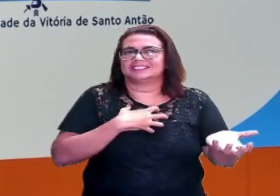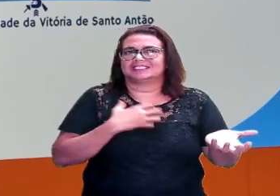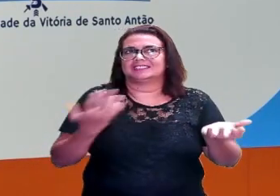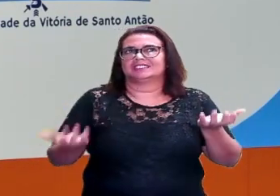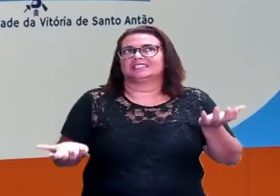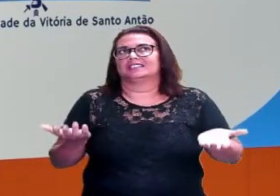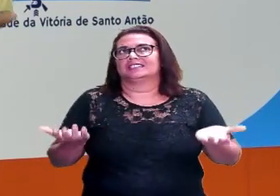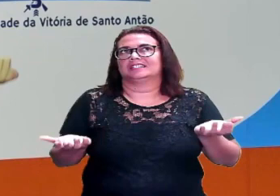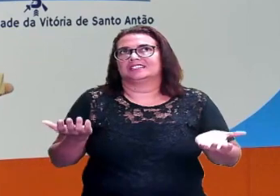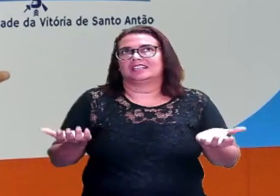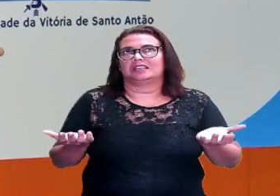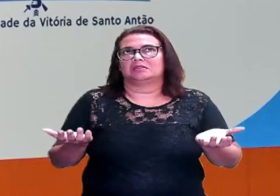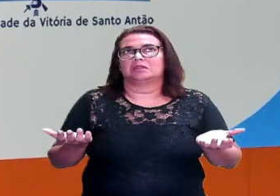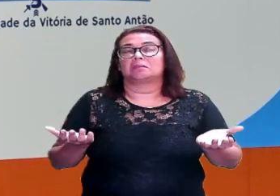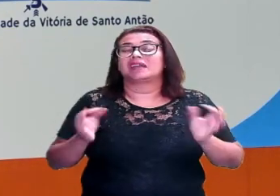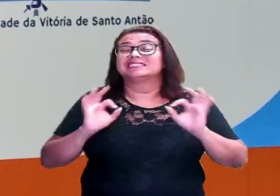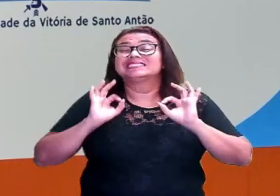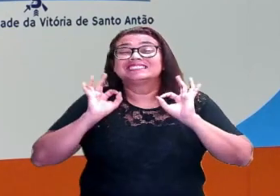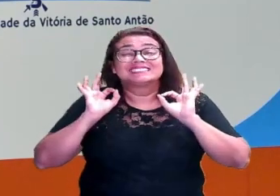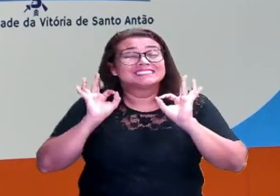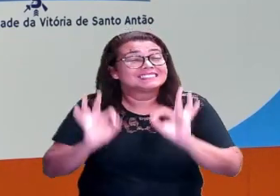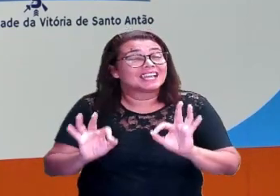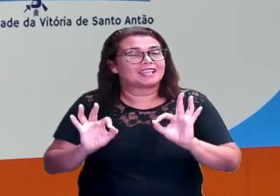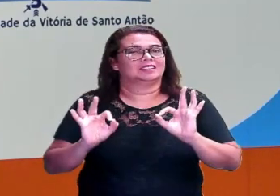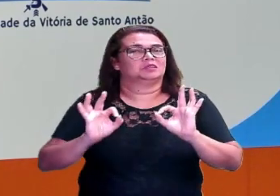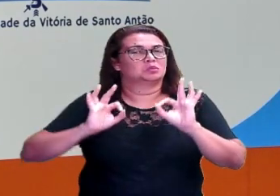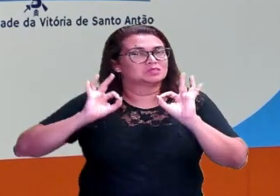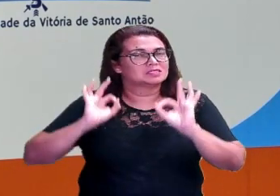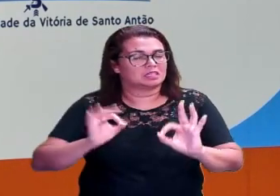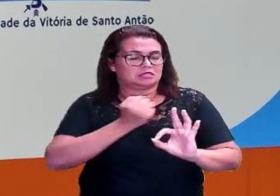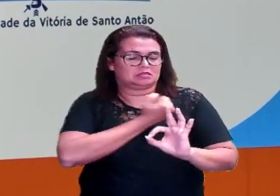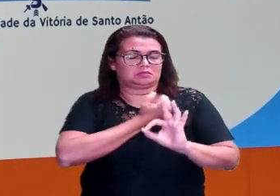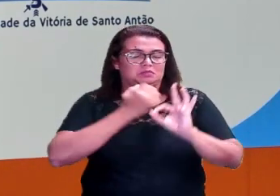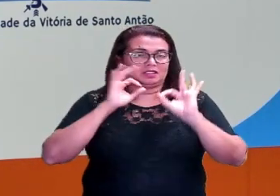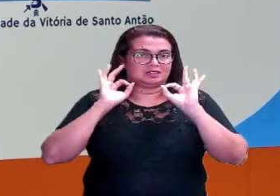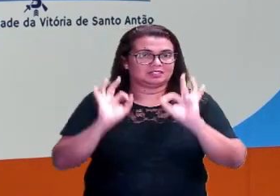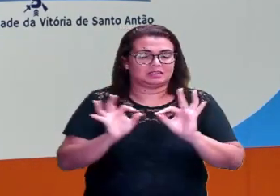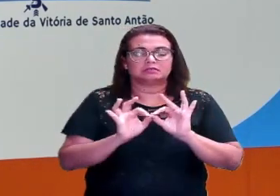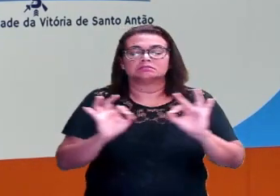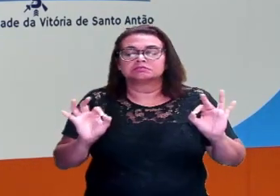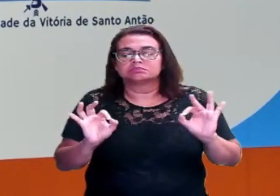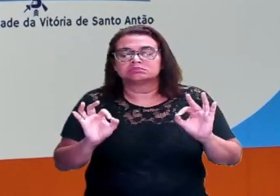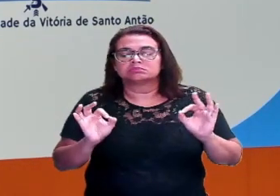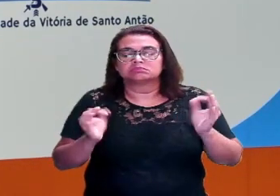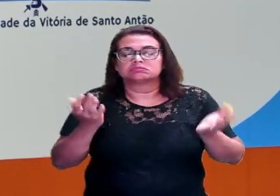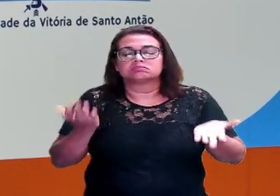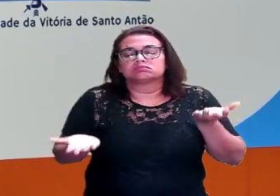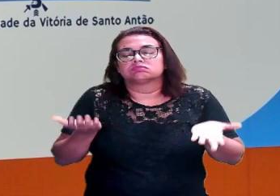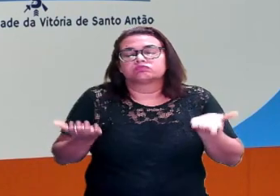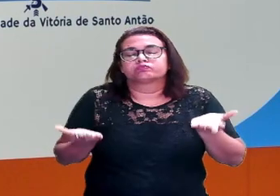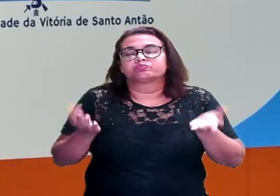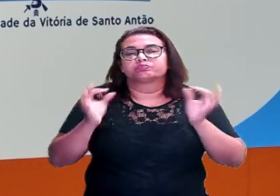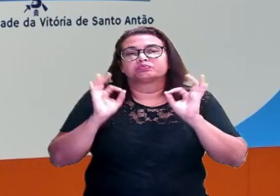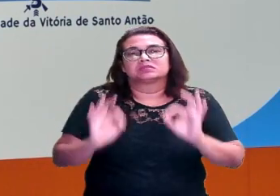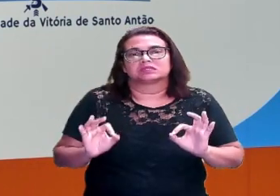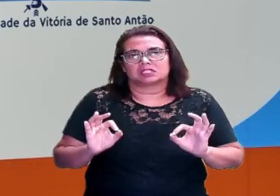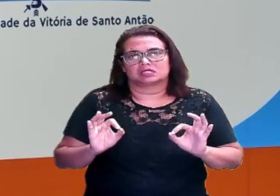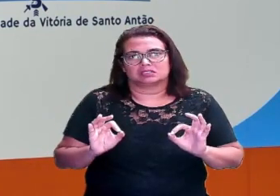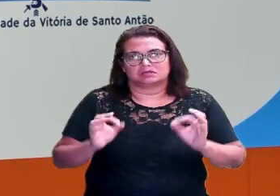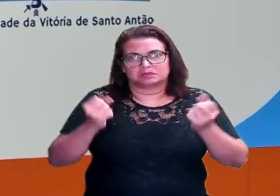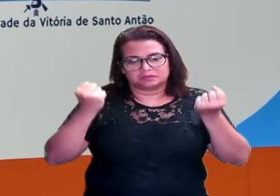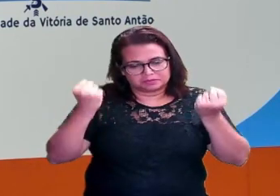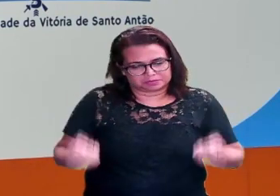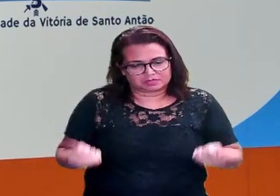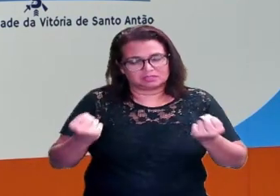né? Mas, mais precisamente, sabendo a medida, né, desse objeto, o peso, quanto ele